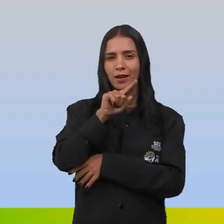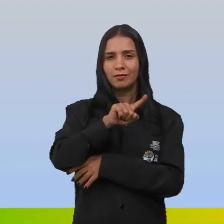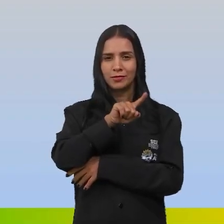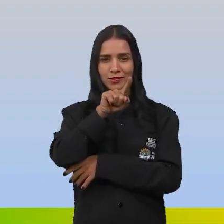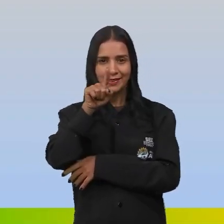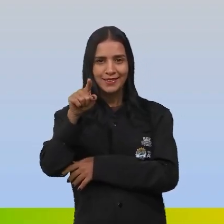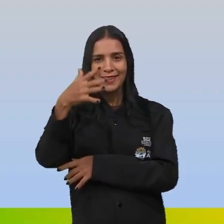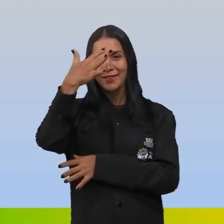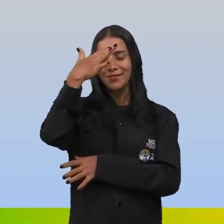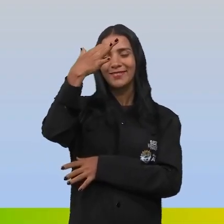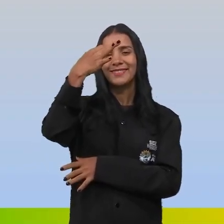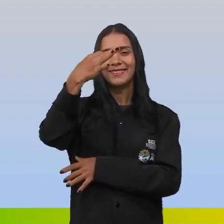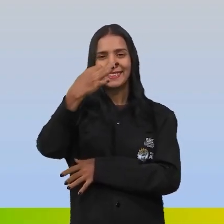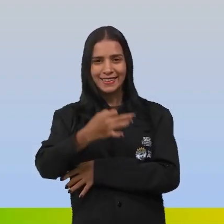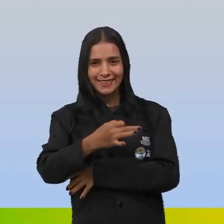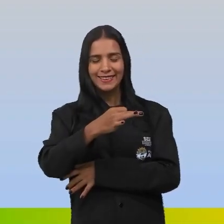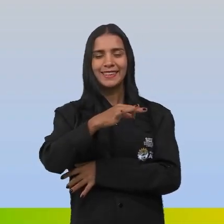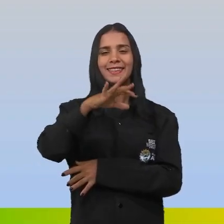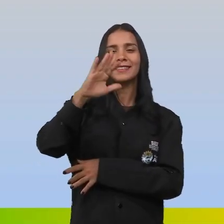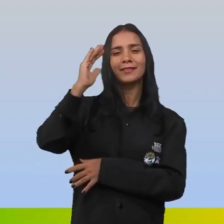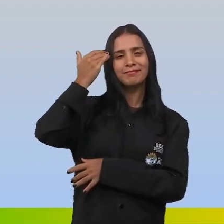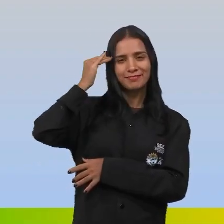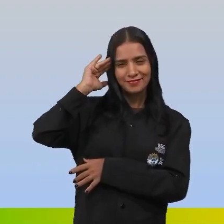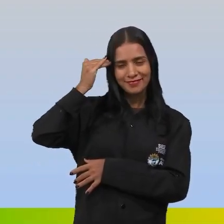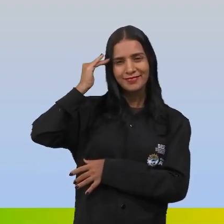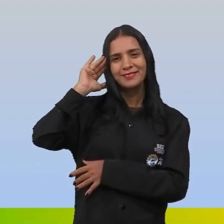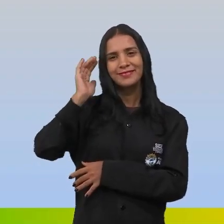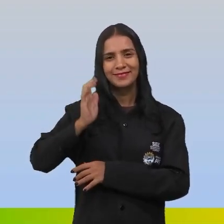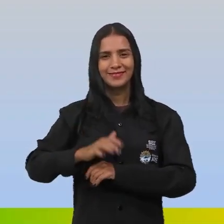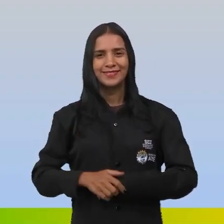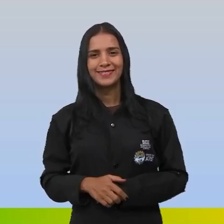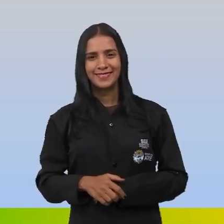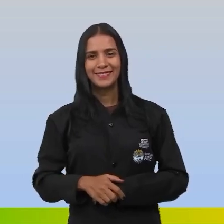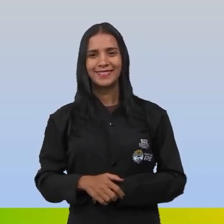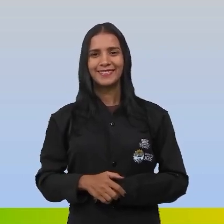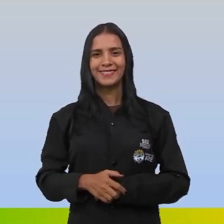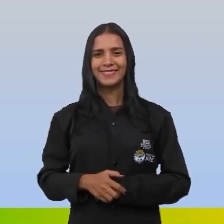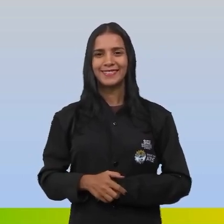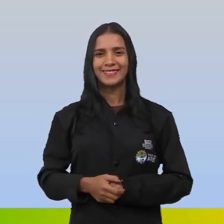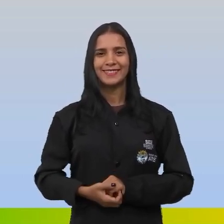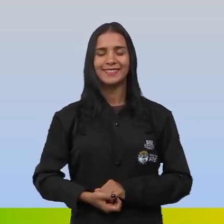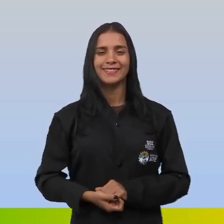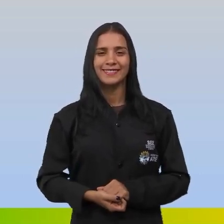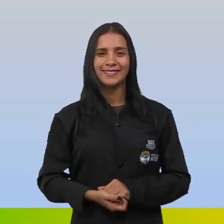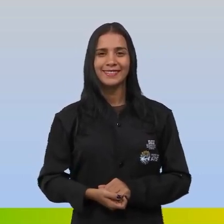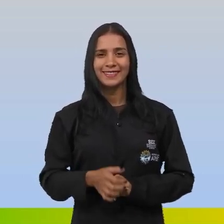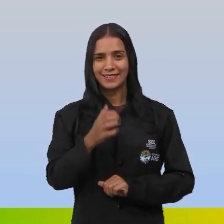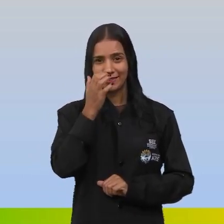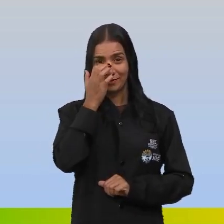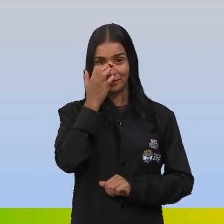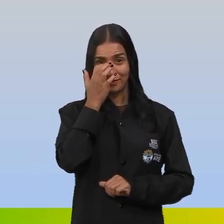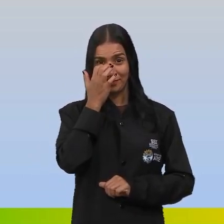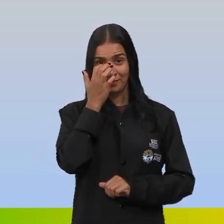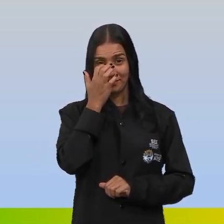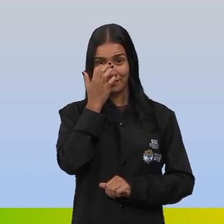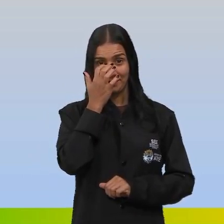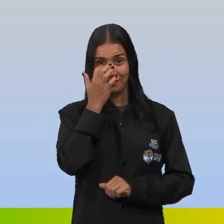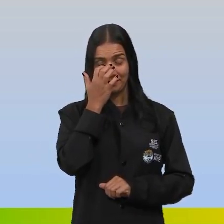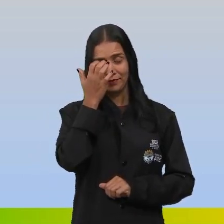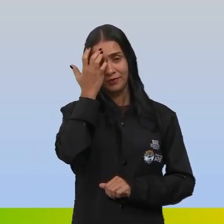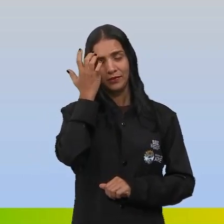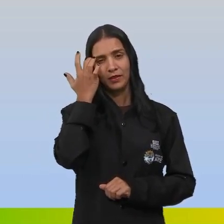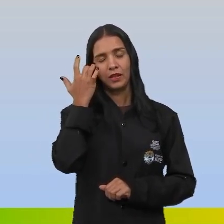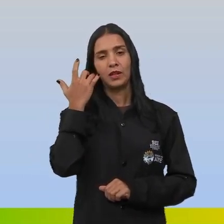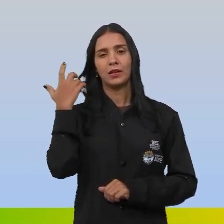porque eu tenho certeza que você entendeu muito bem a nossa aula de hoje sobre expressão corporal.